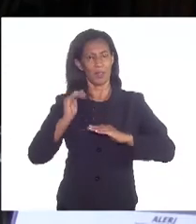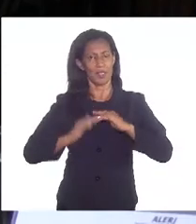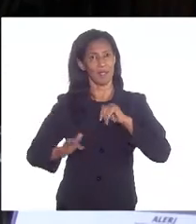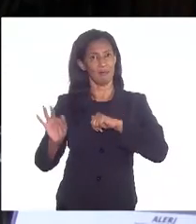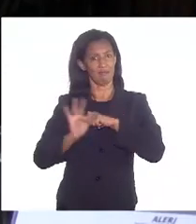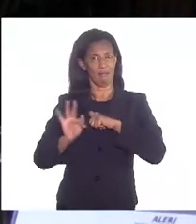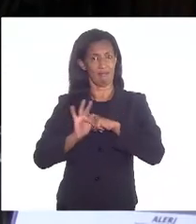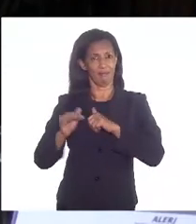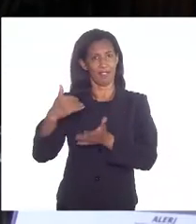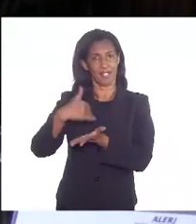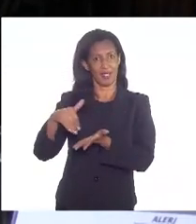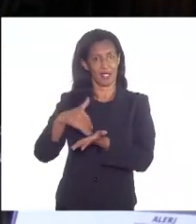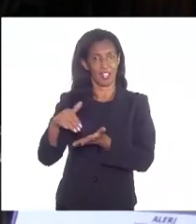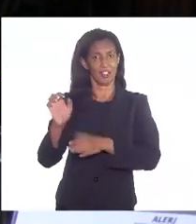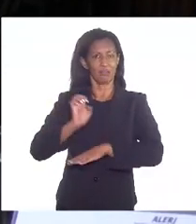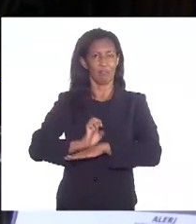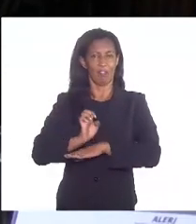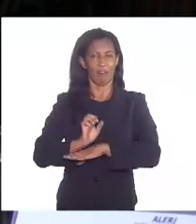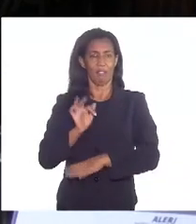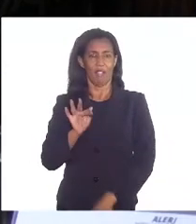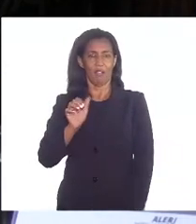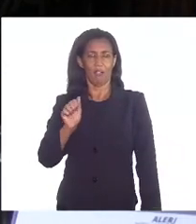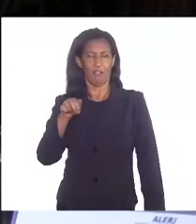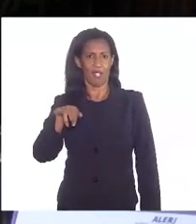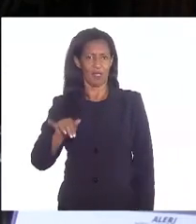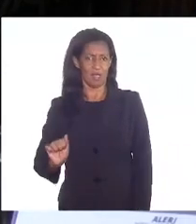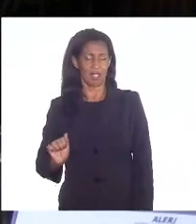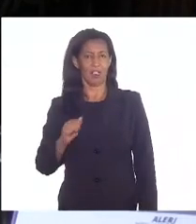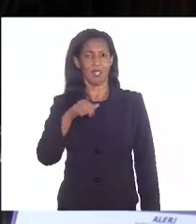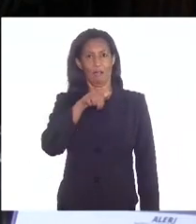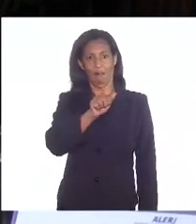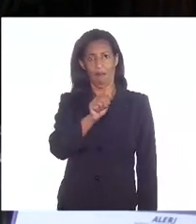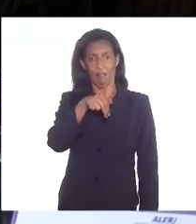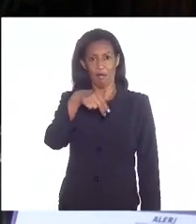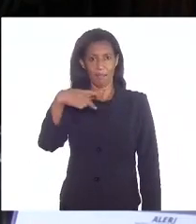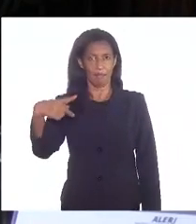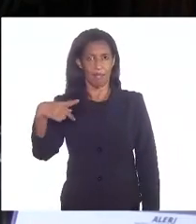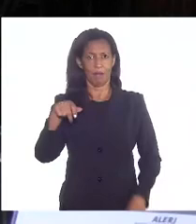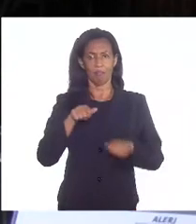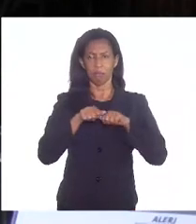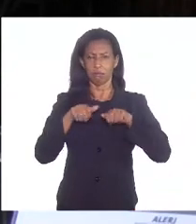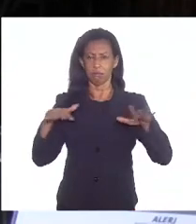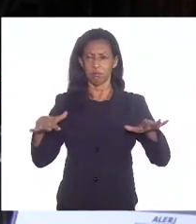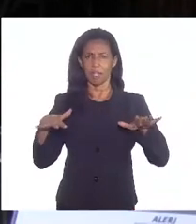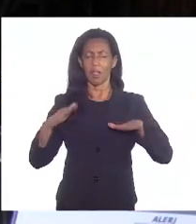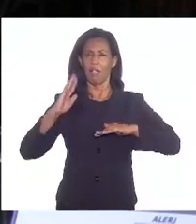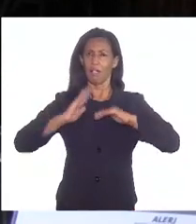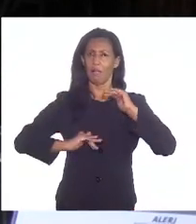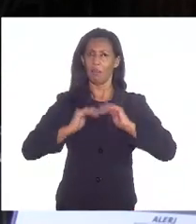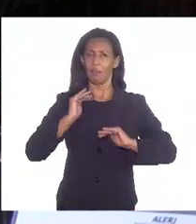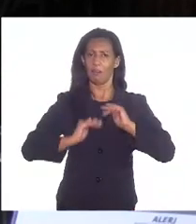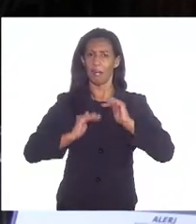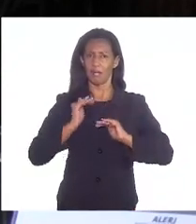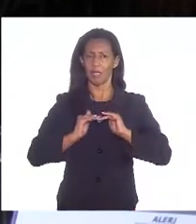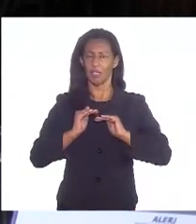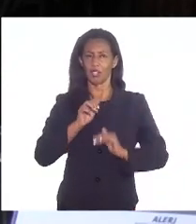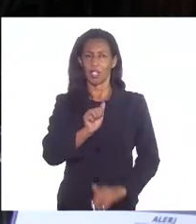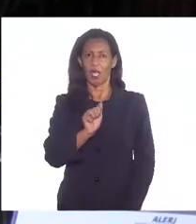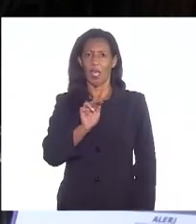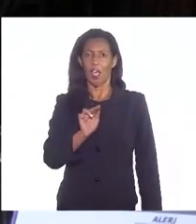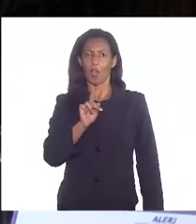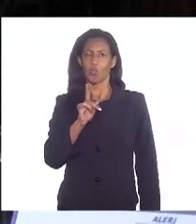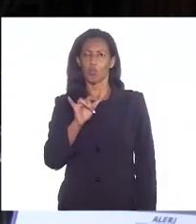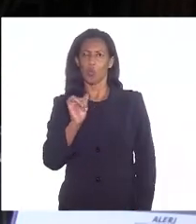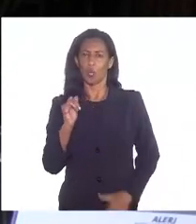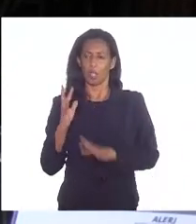Secretaria de Estado da Fazenda e da ANP ampliará sobremaneira a capacidade de auditorias nos